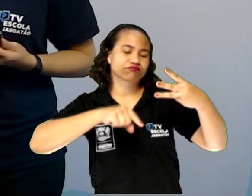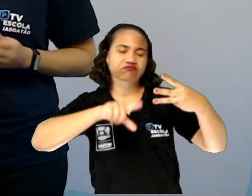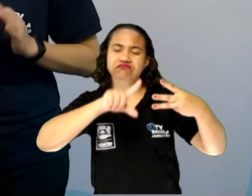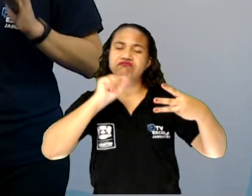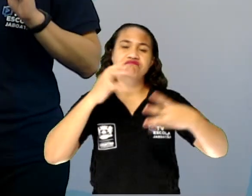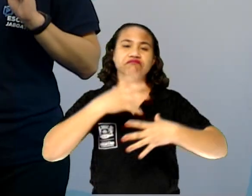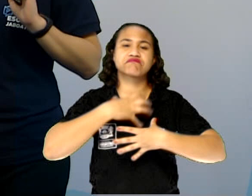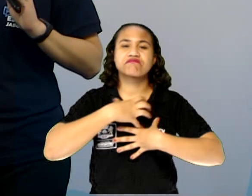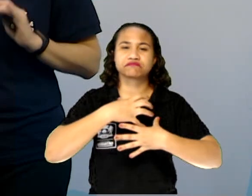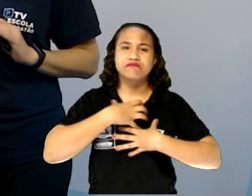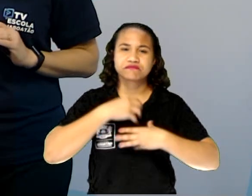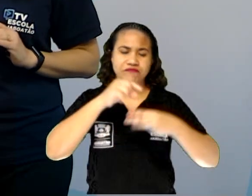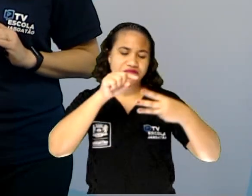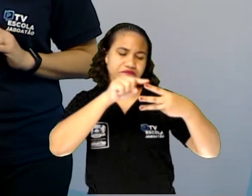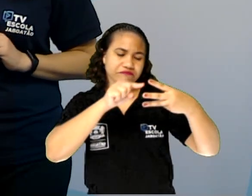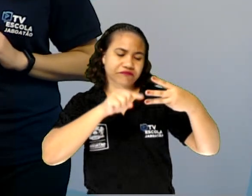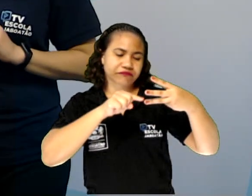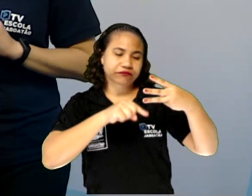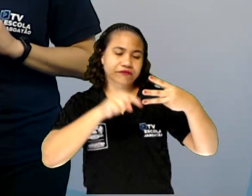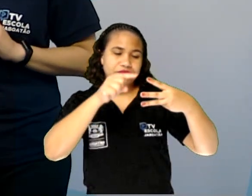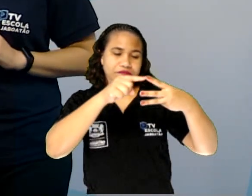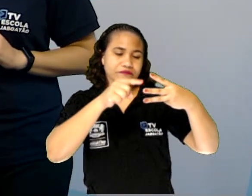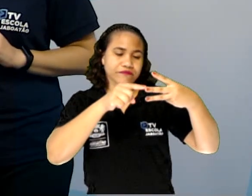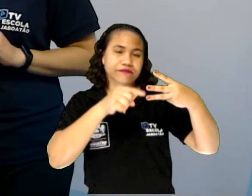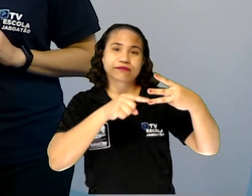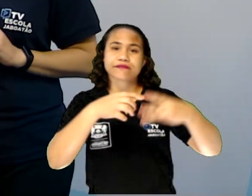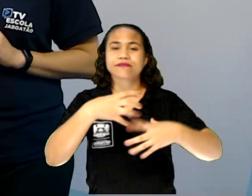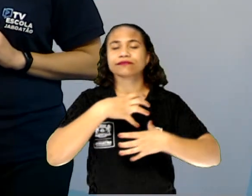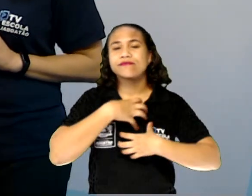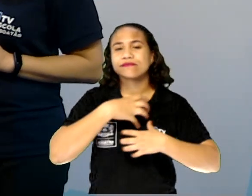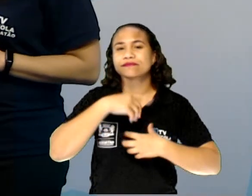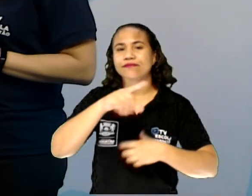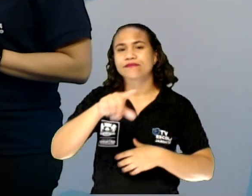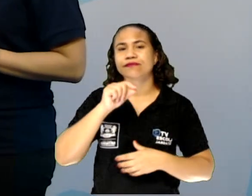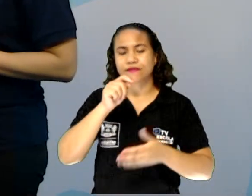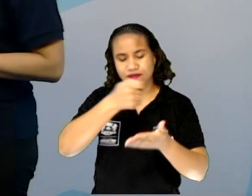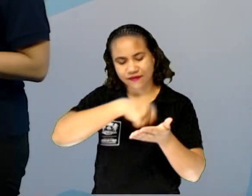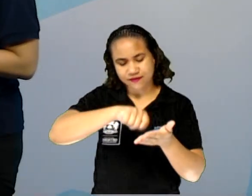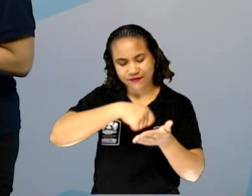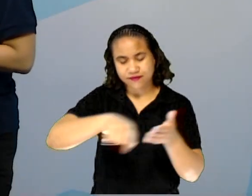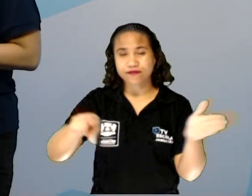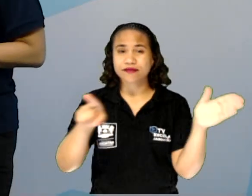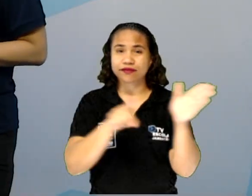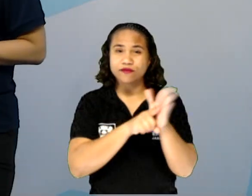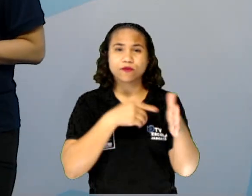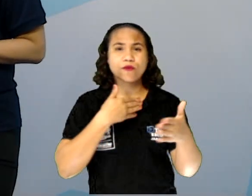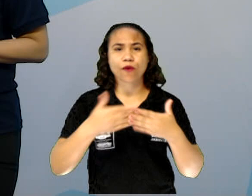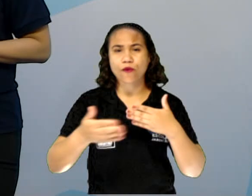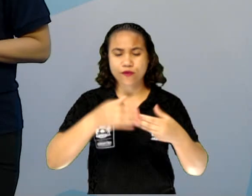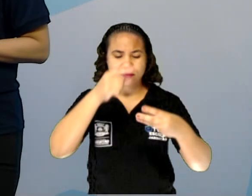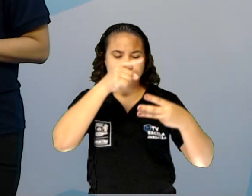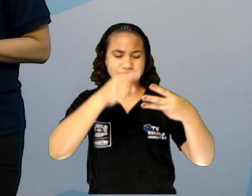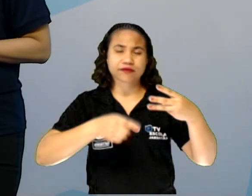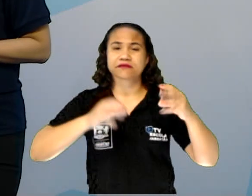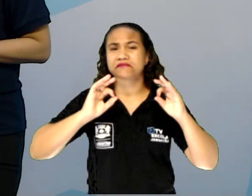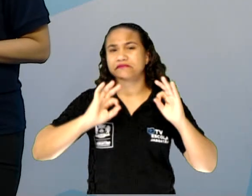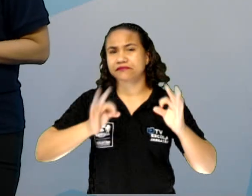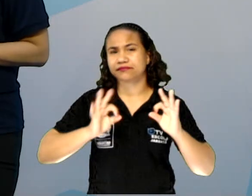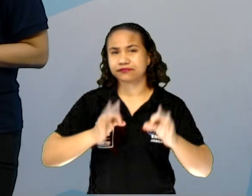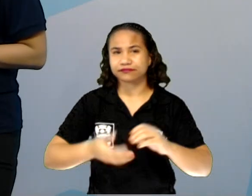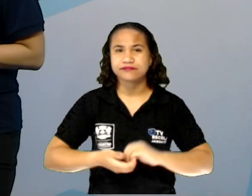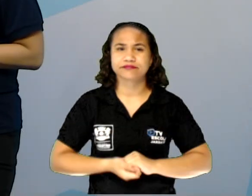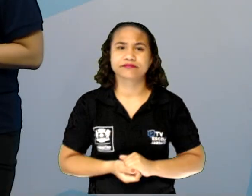melhor. Escolhe uma forma e escreve na negação. Qualquer uma das três estaria correta.